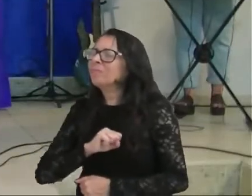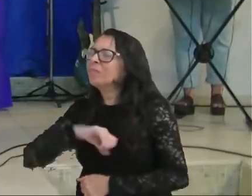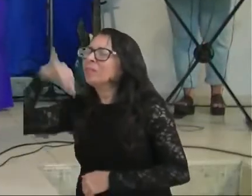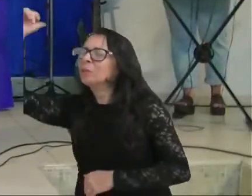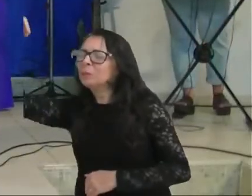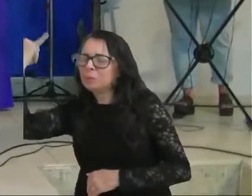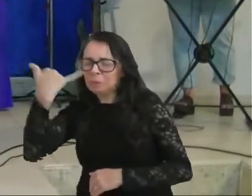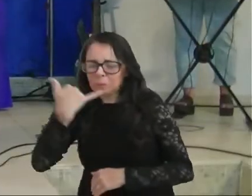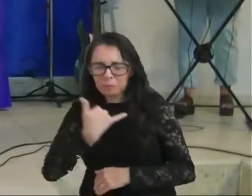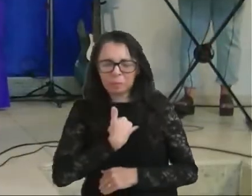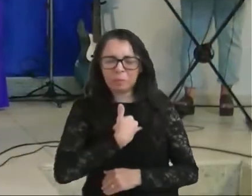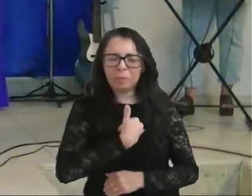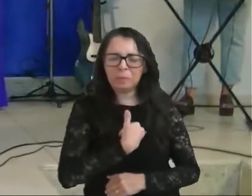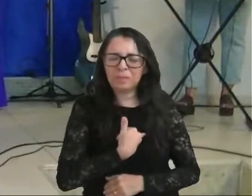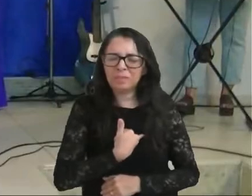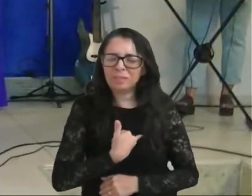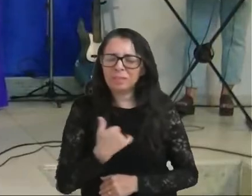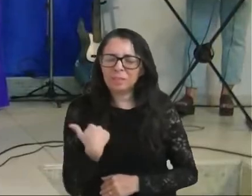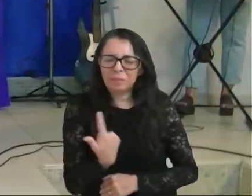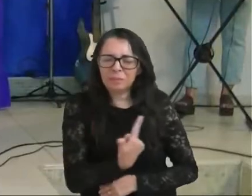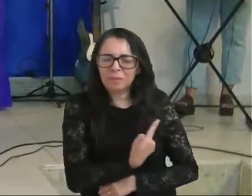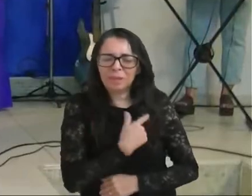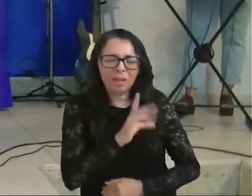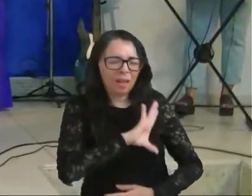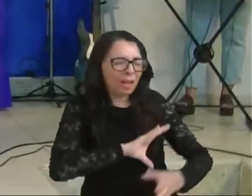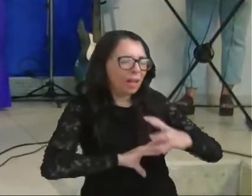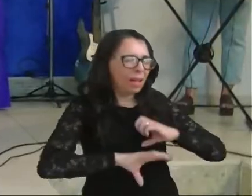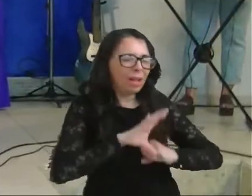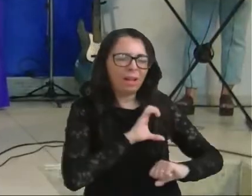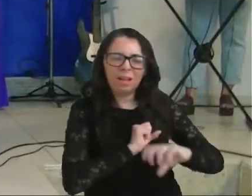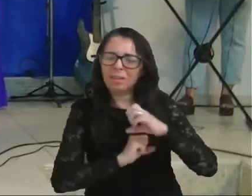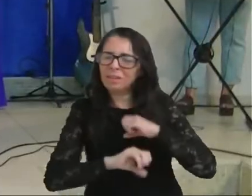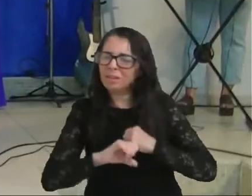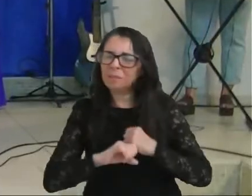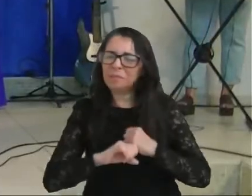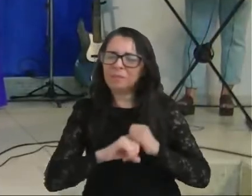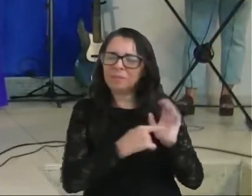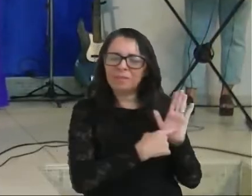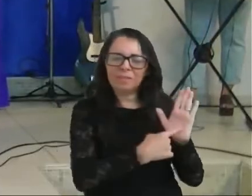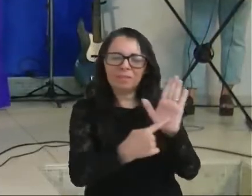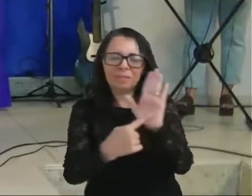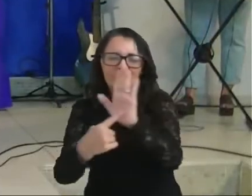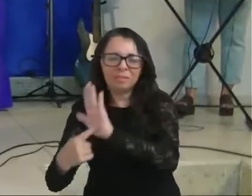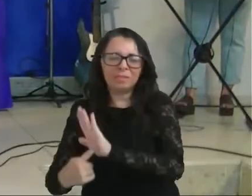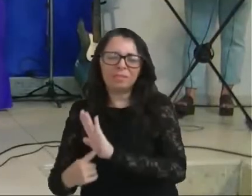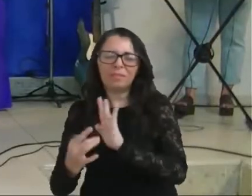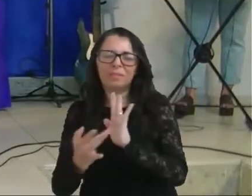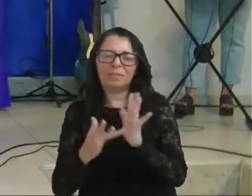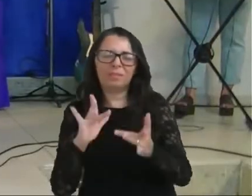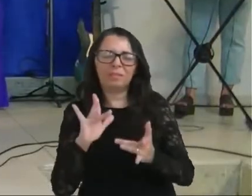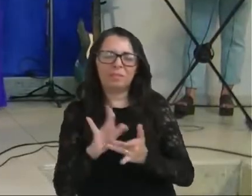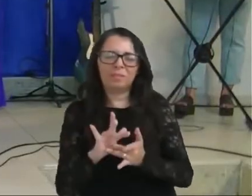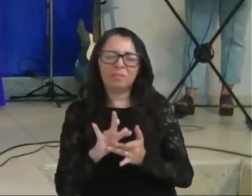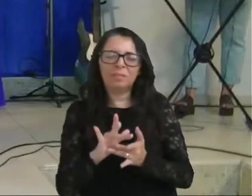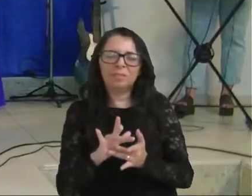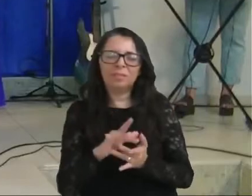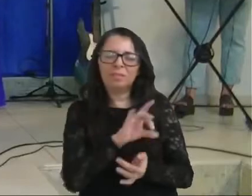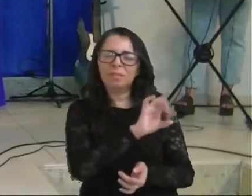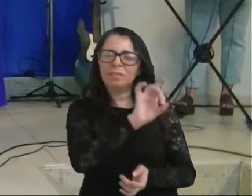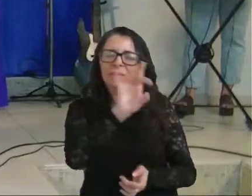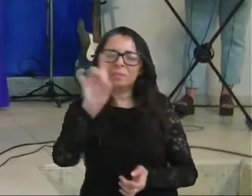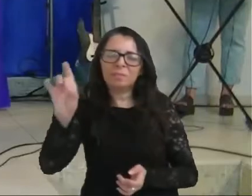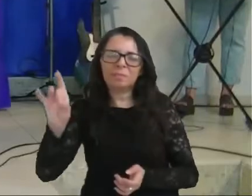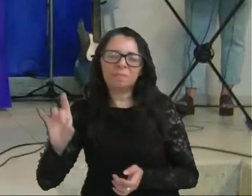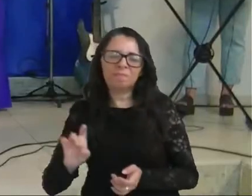levado nós ao arrependimento, ó Pai. Que nós possamos, ó Deus, de deixar de servir esse mundo